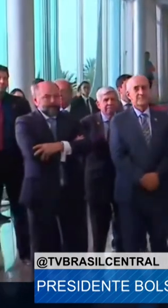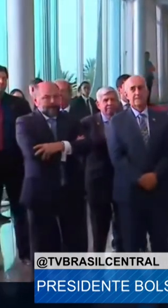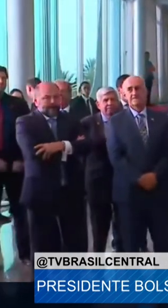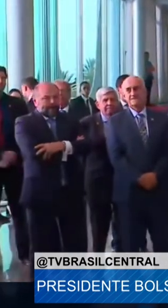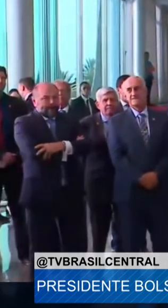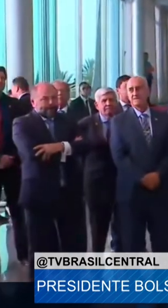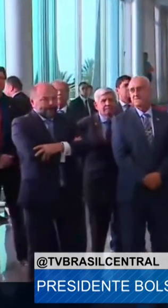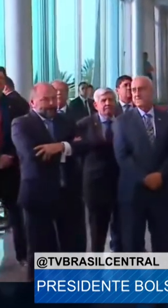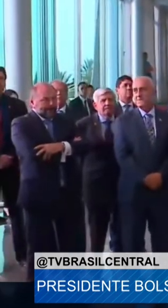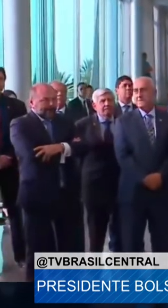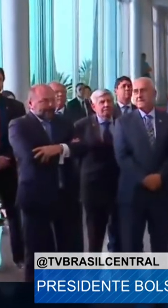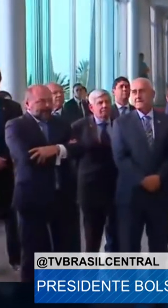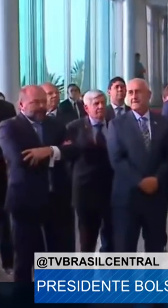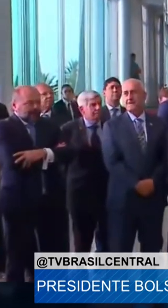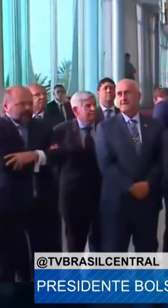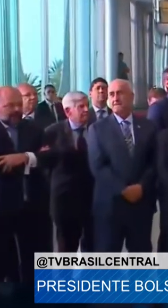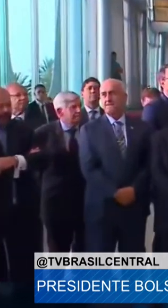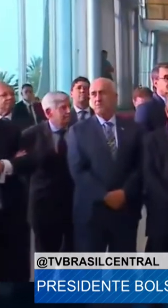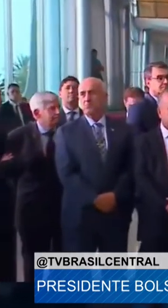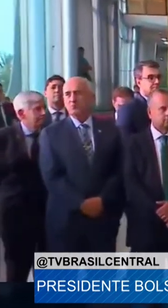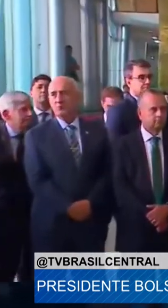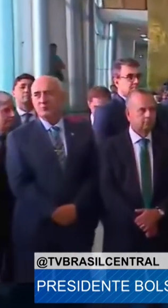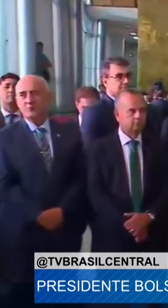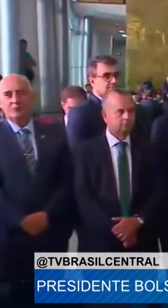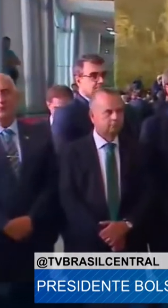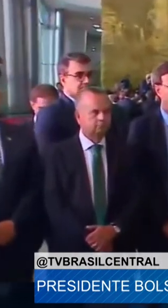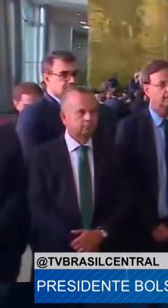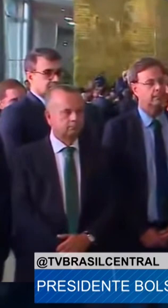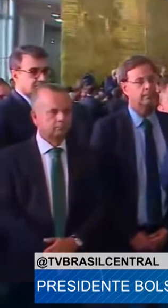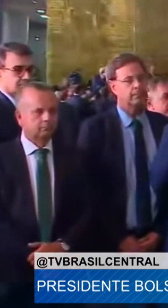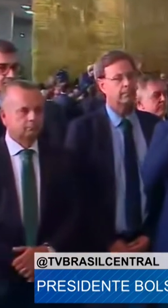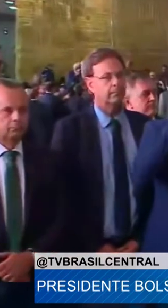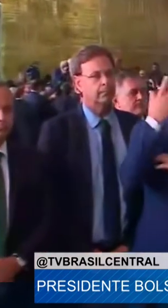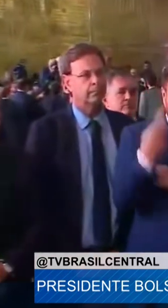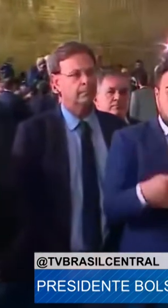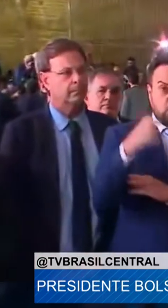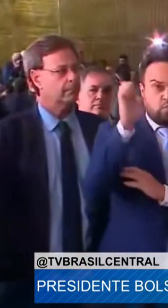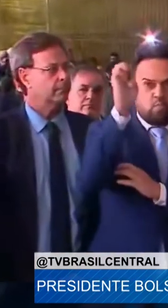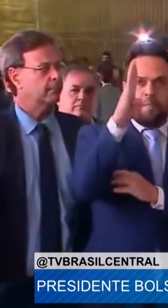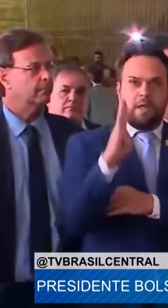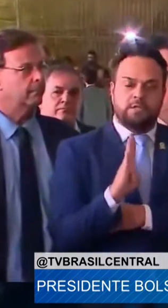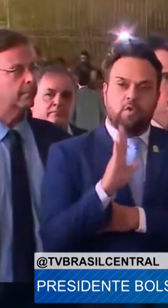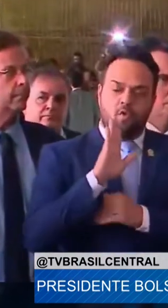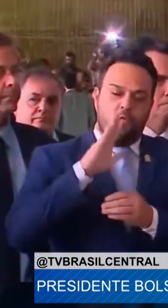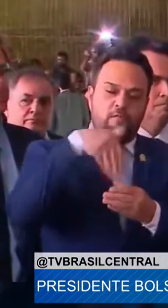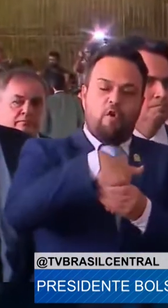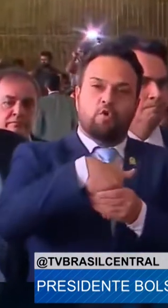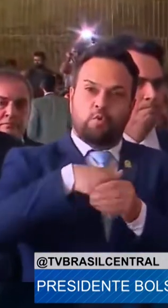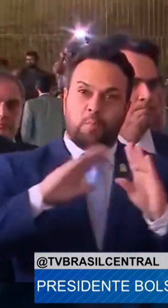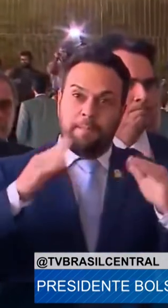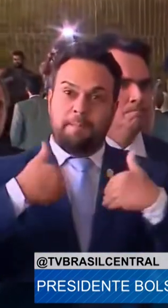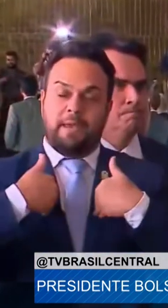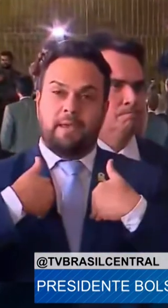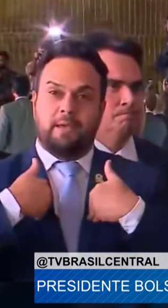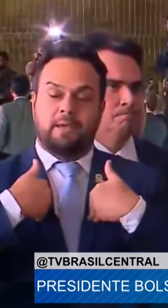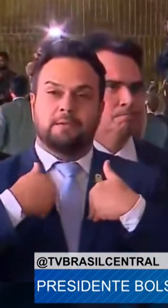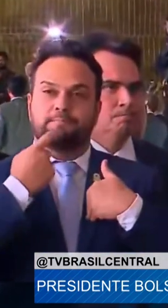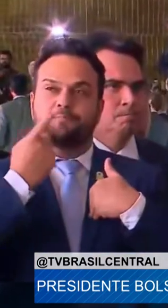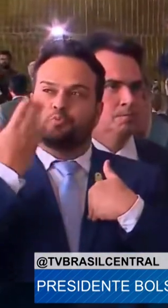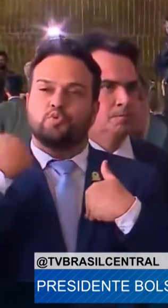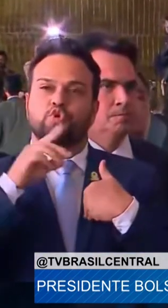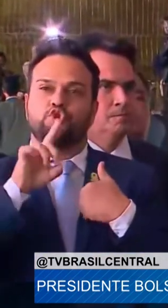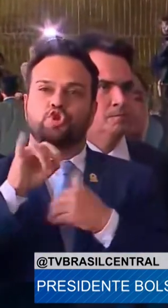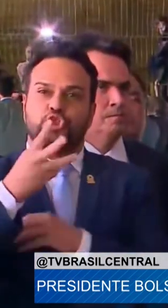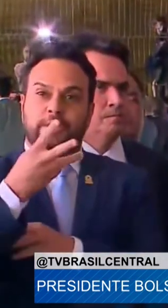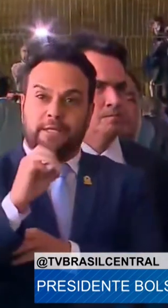Quero começar agradecendo os 58 milhões de brasileiros que votaram em mim no último dia 30